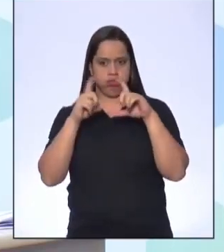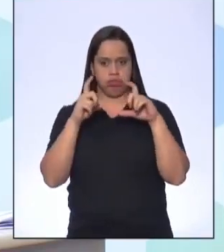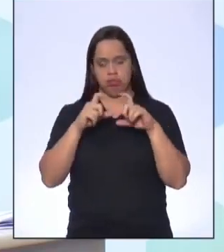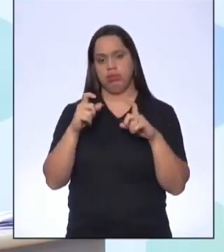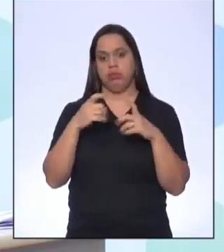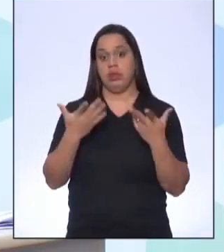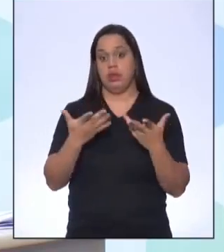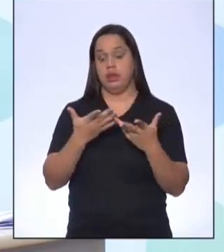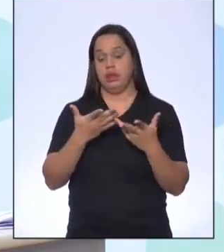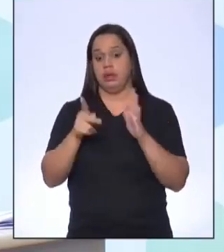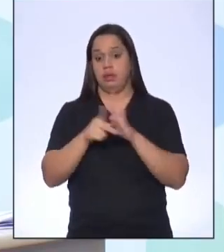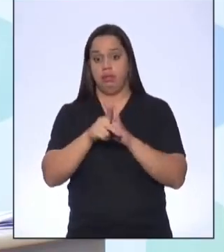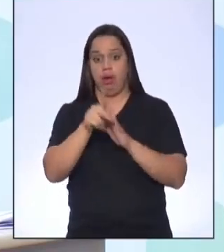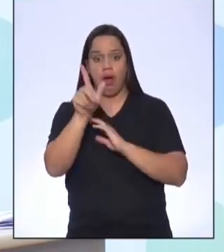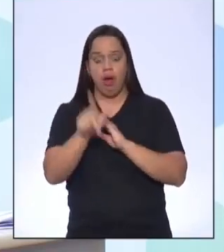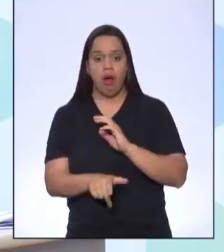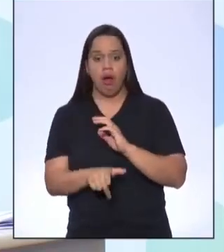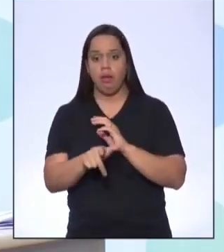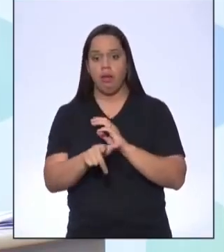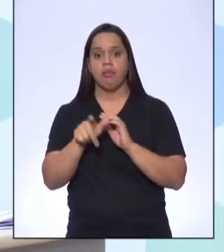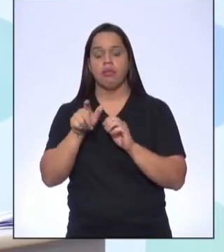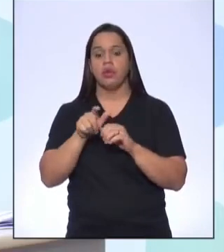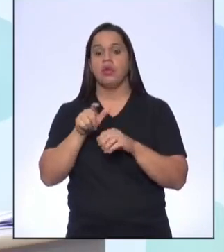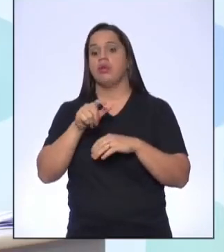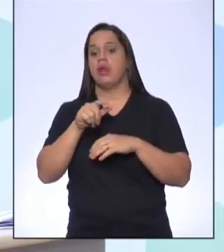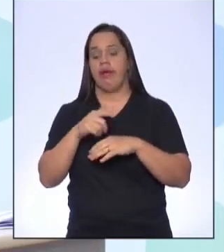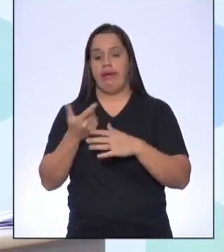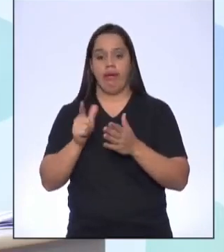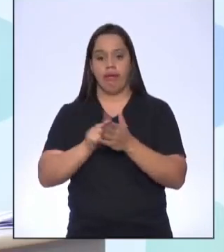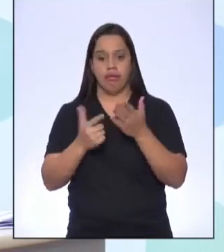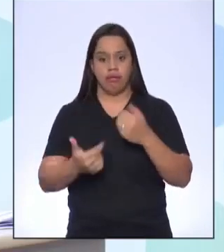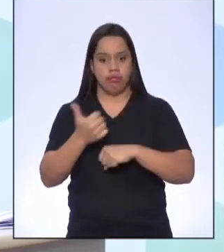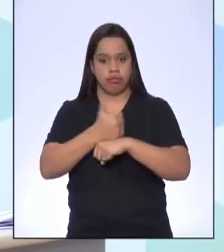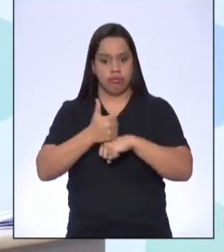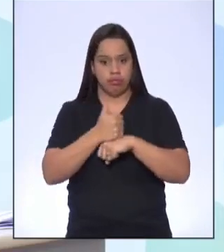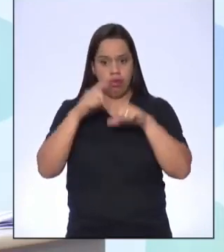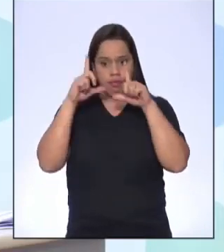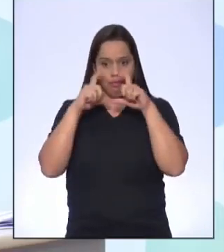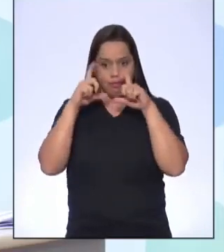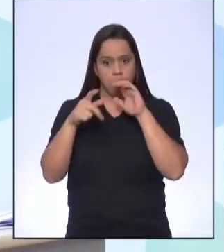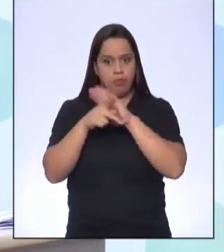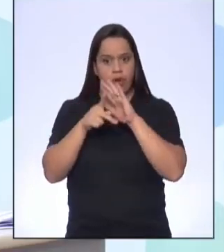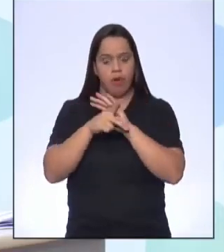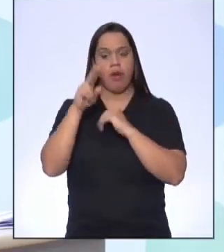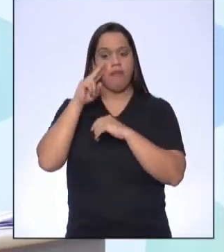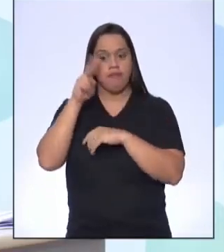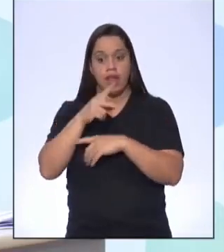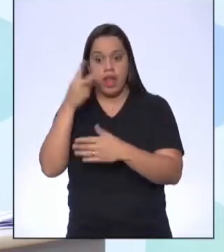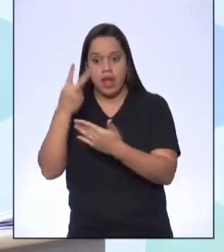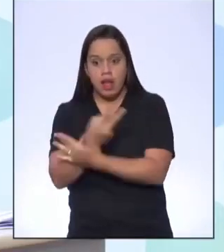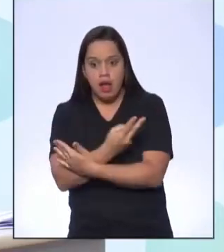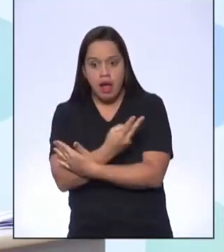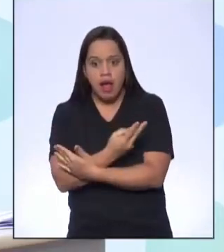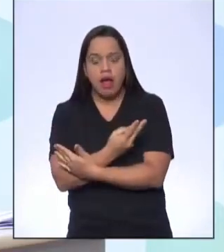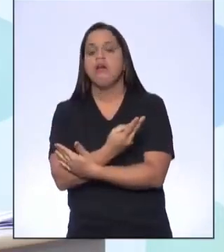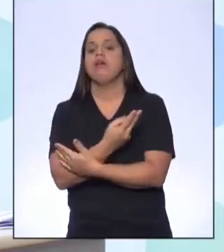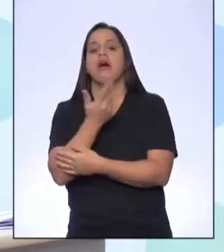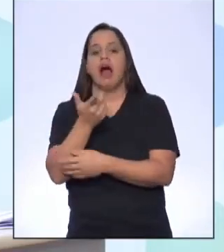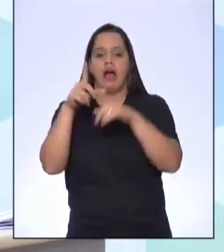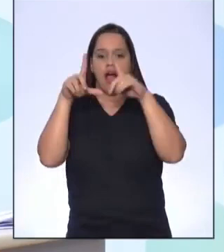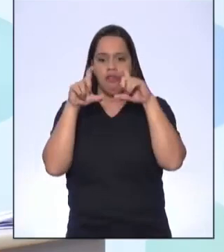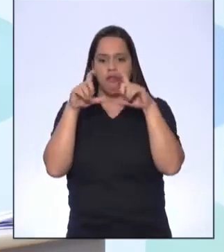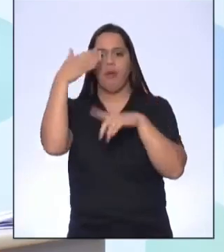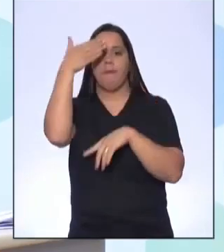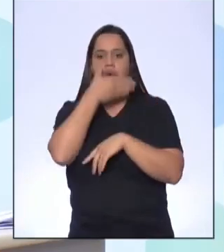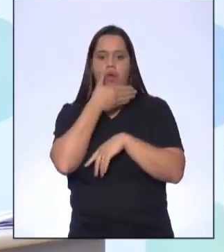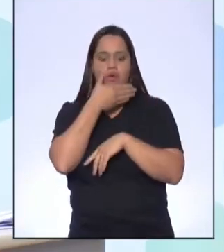um repórter jornalístico fotográfico, né? E existe ali a denúncia. Algo errado está acontecendo e a foto comprova